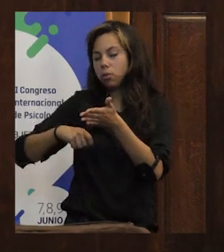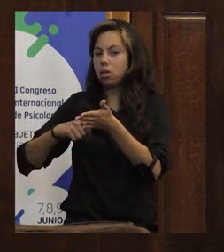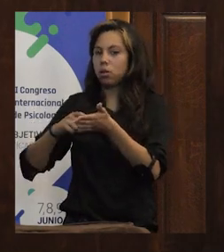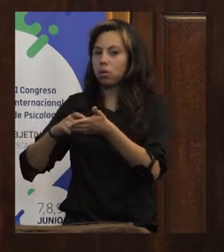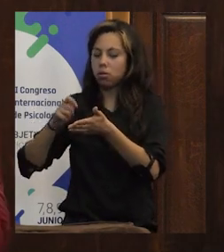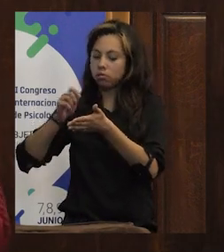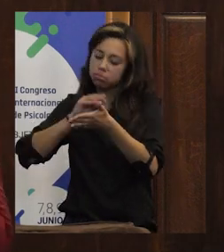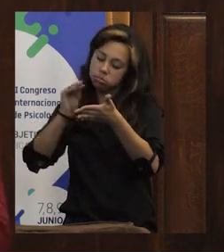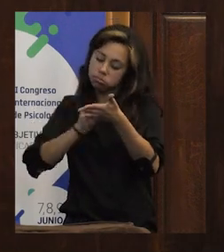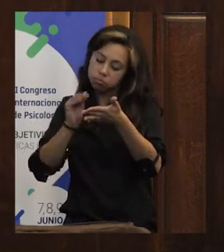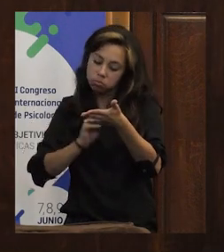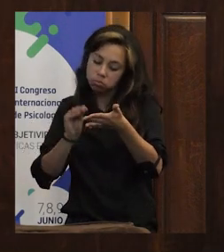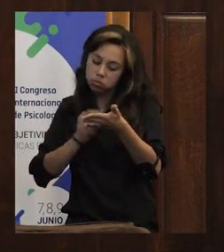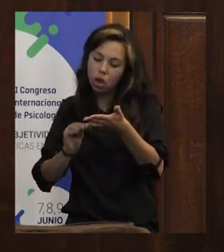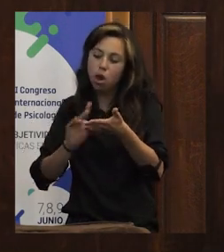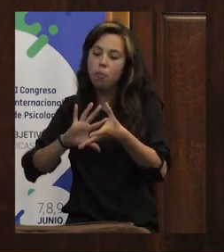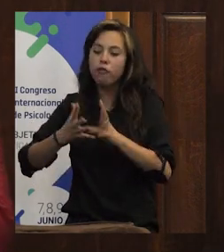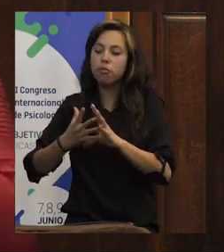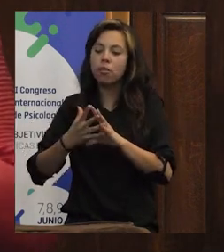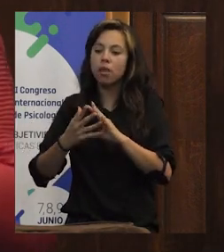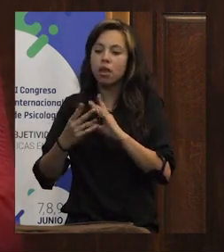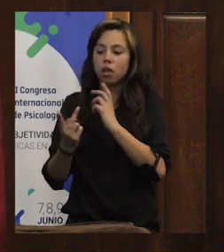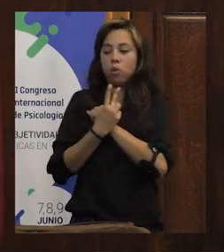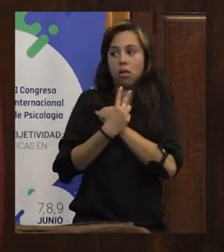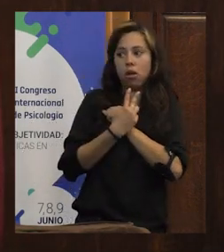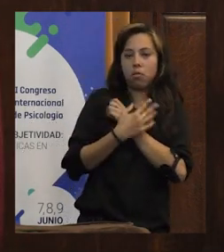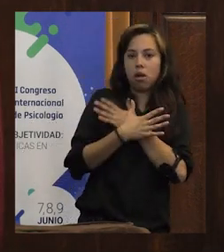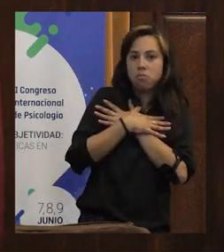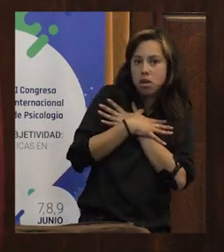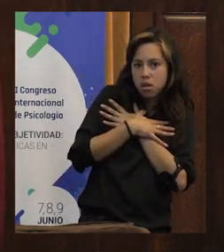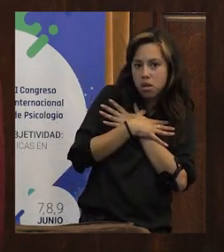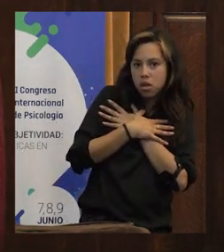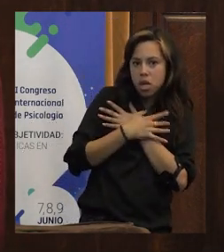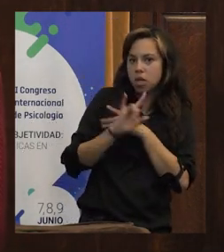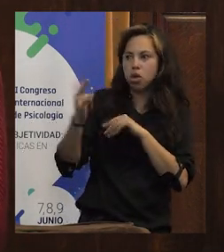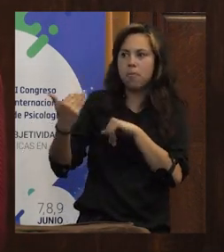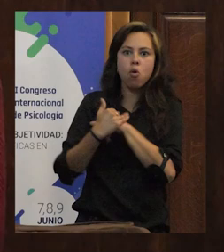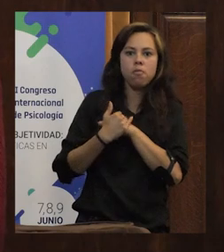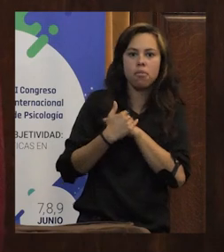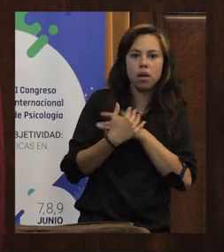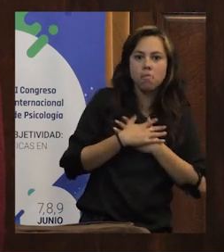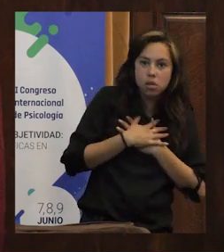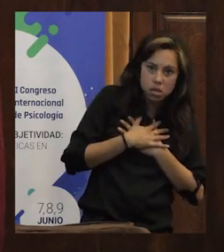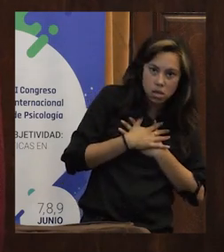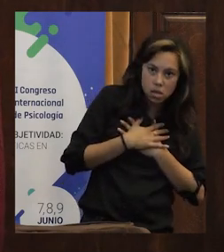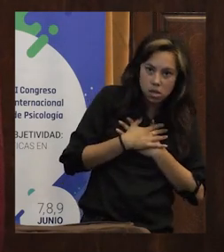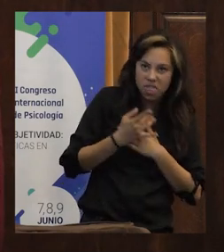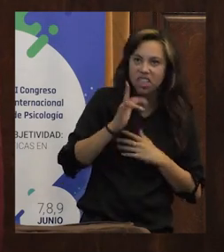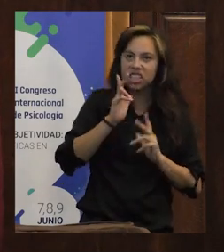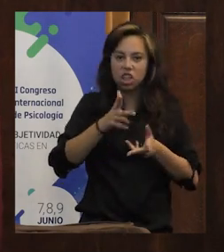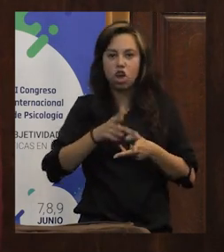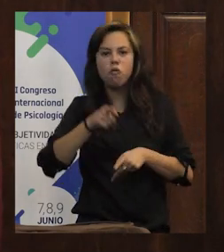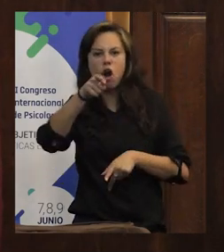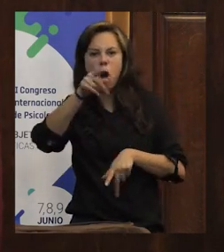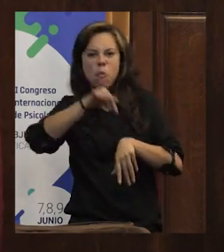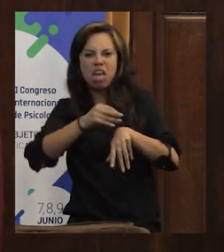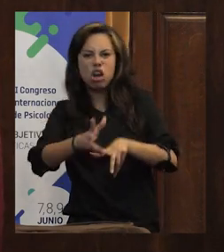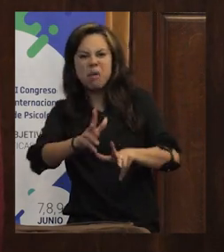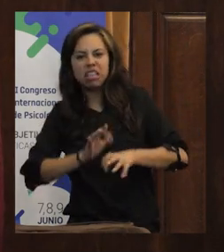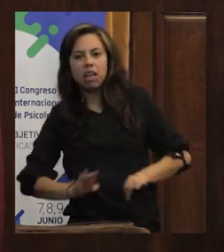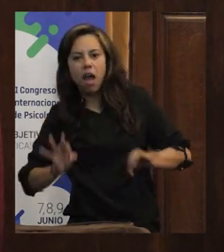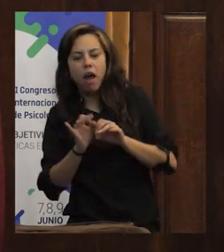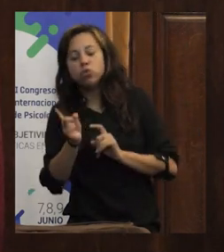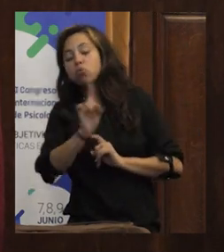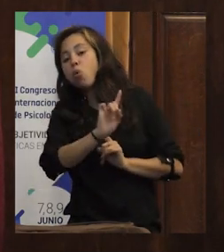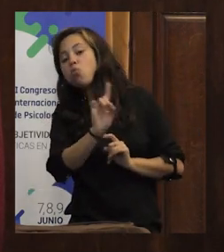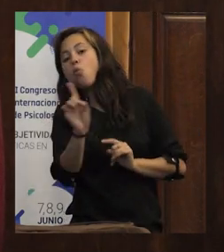tantas coisas tão terríveis que ocorrem no cenário de saúde. Né?